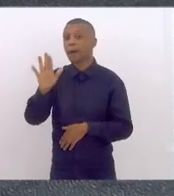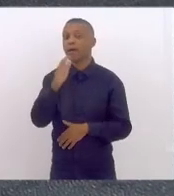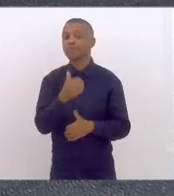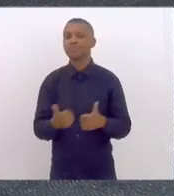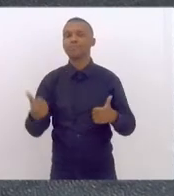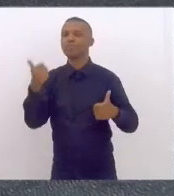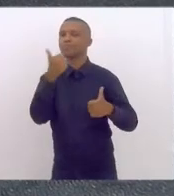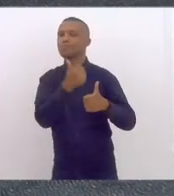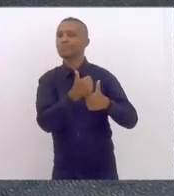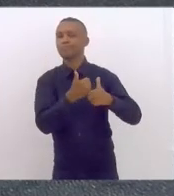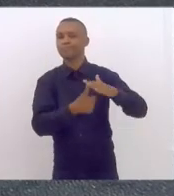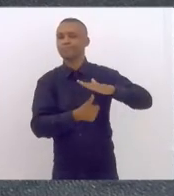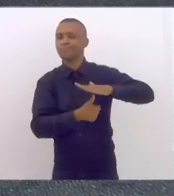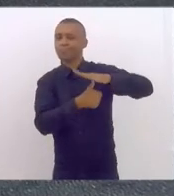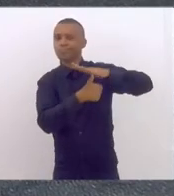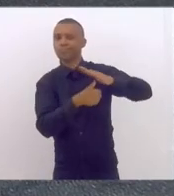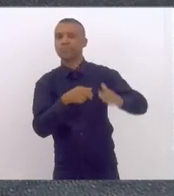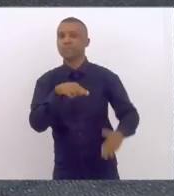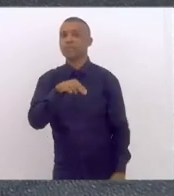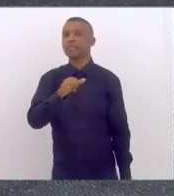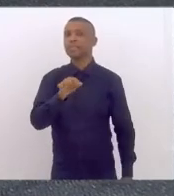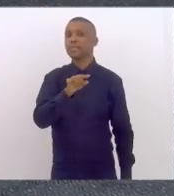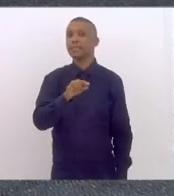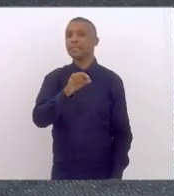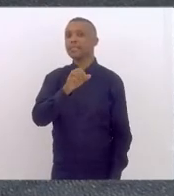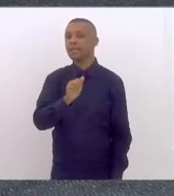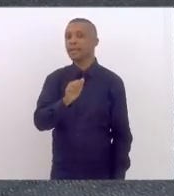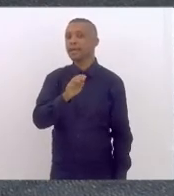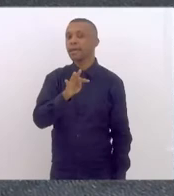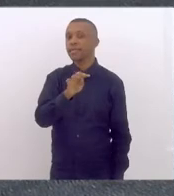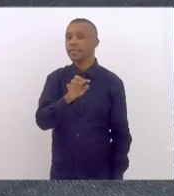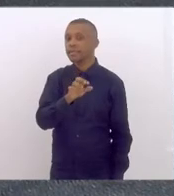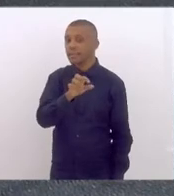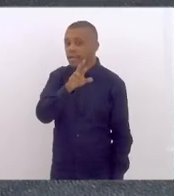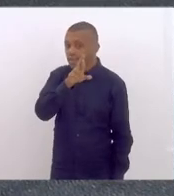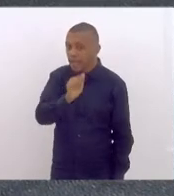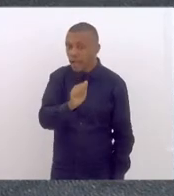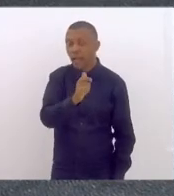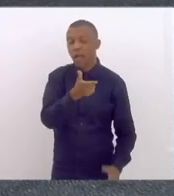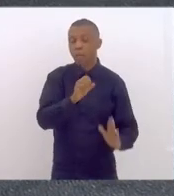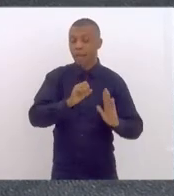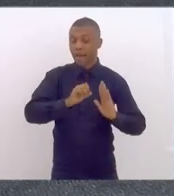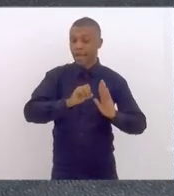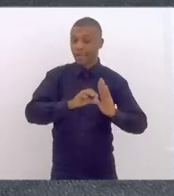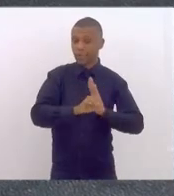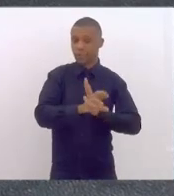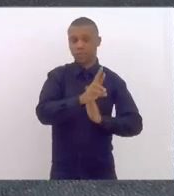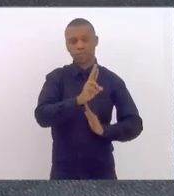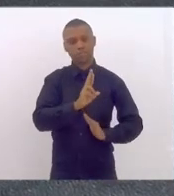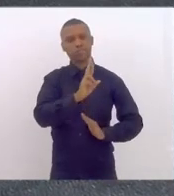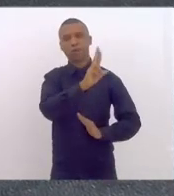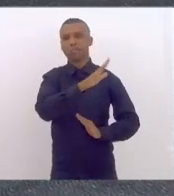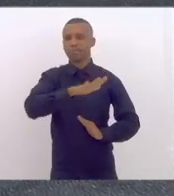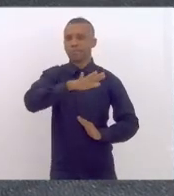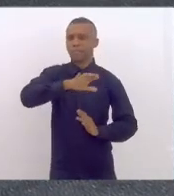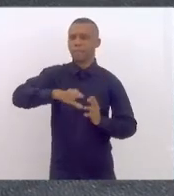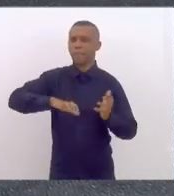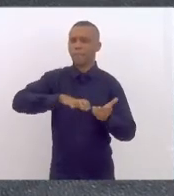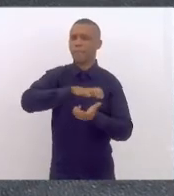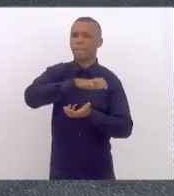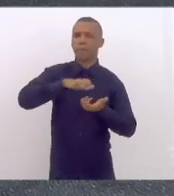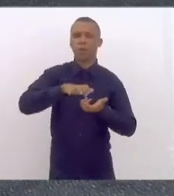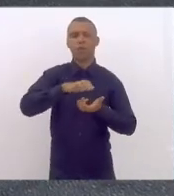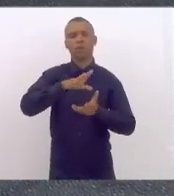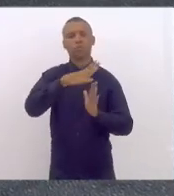assumiu a Reitoria Anísio Teixeira grande educador responsável exatamente pela revolução de